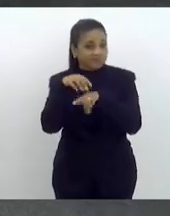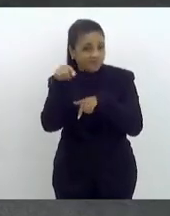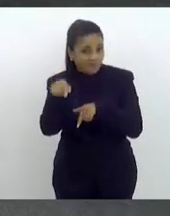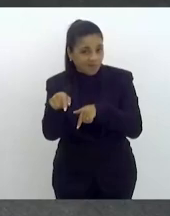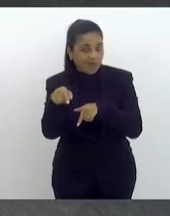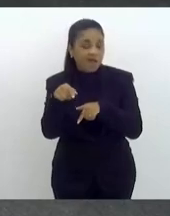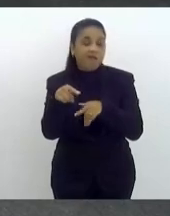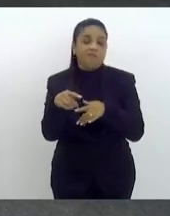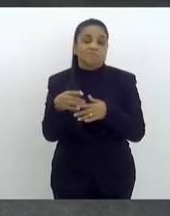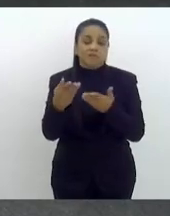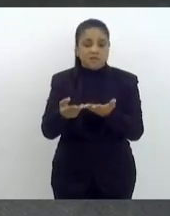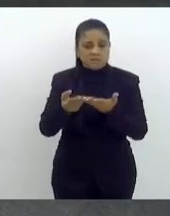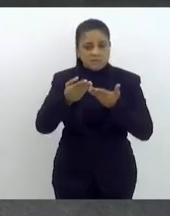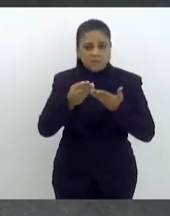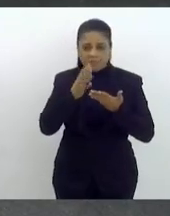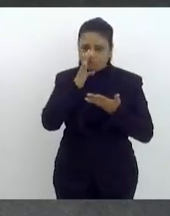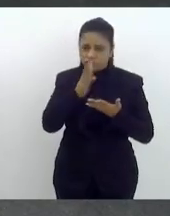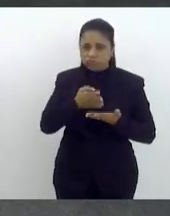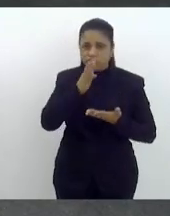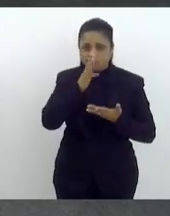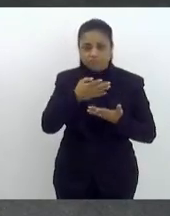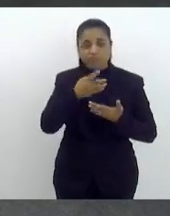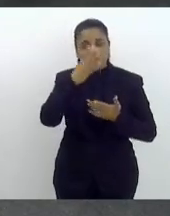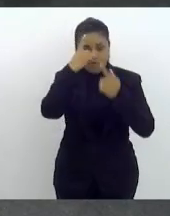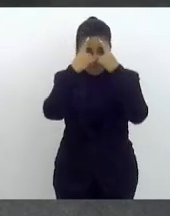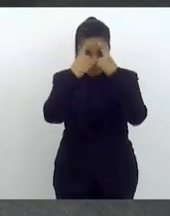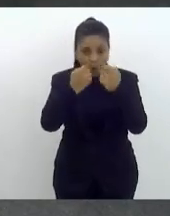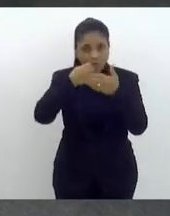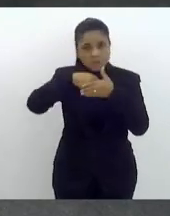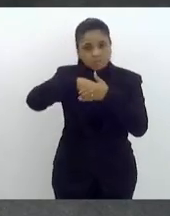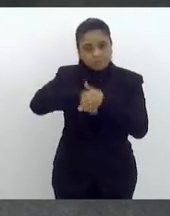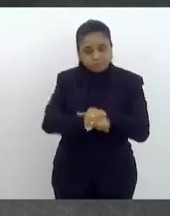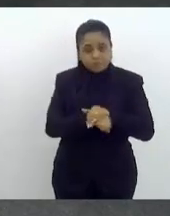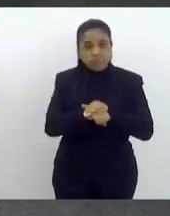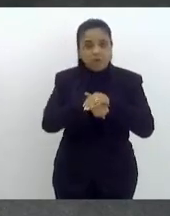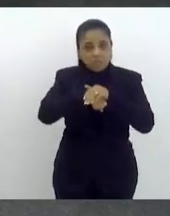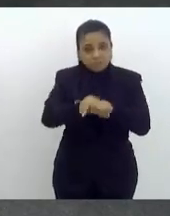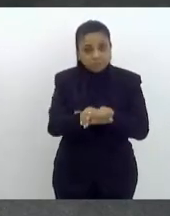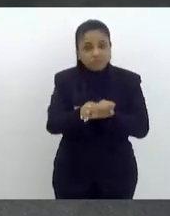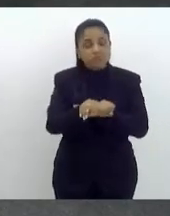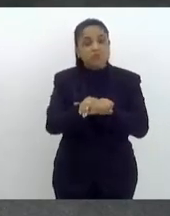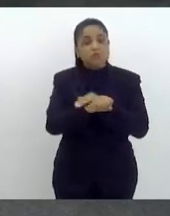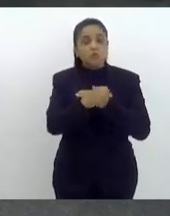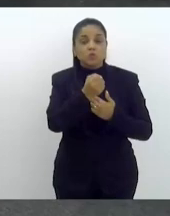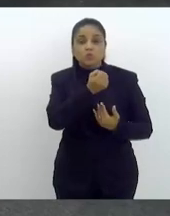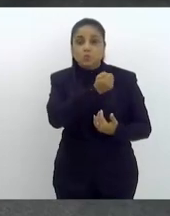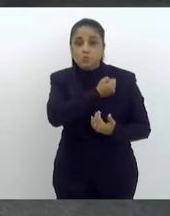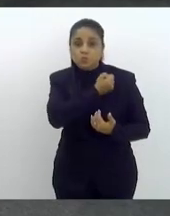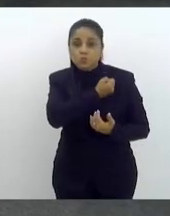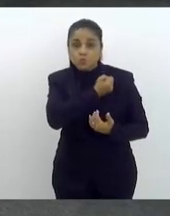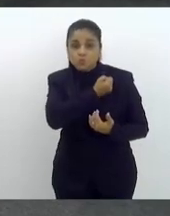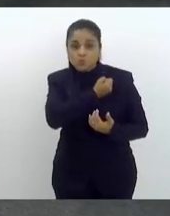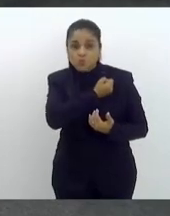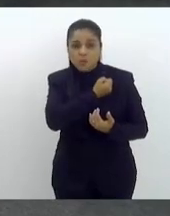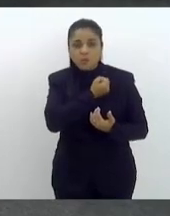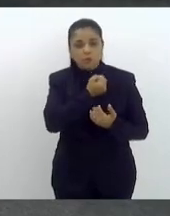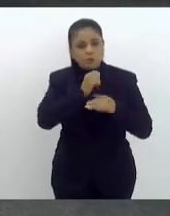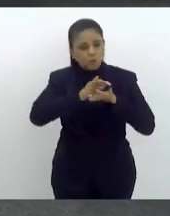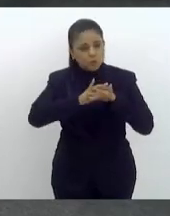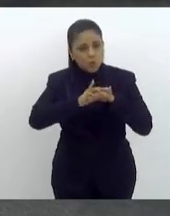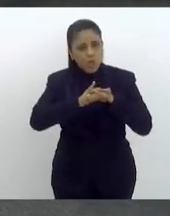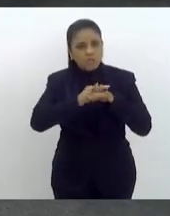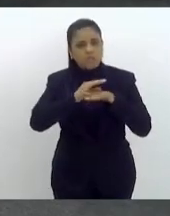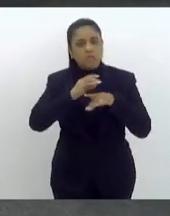muitas denúncias de violência obstétrica e também o número elevado de doenças